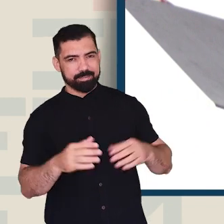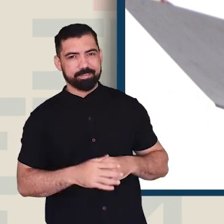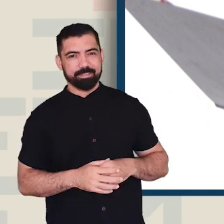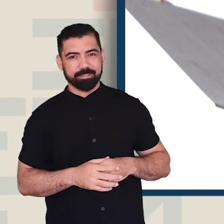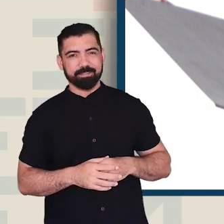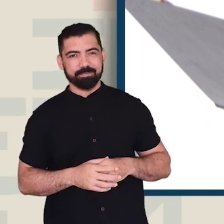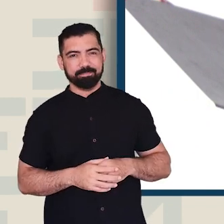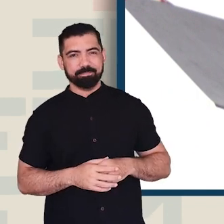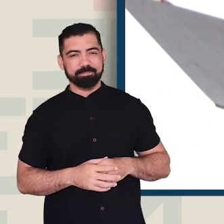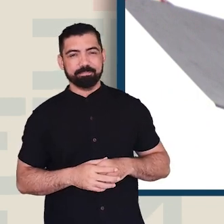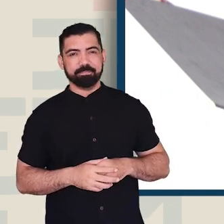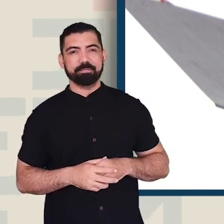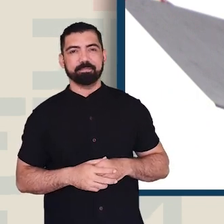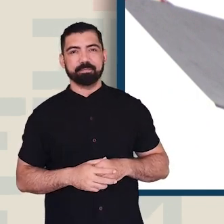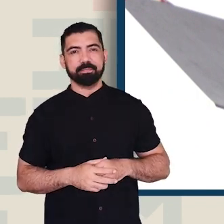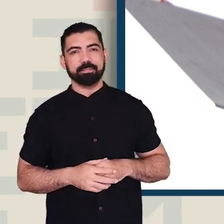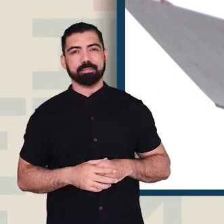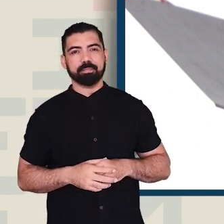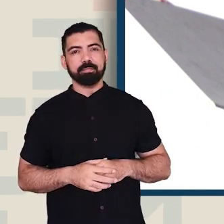Né?